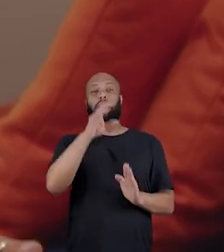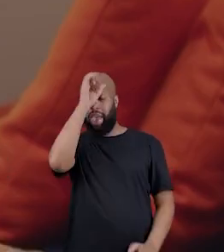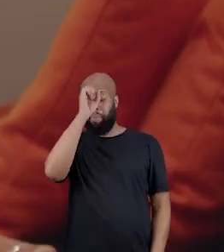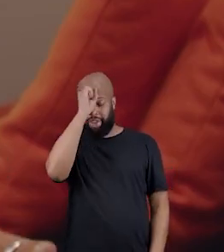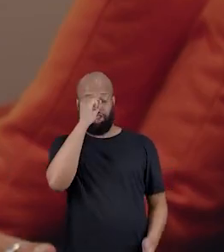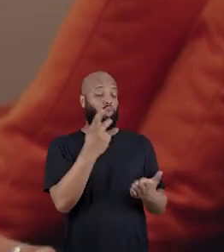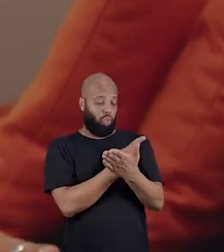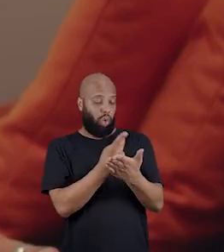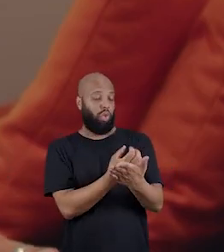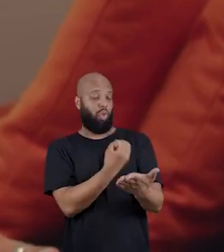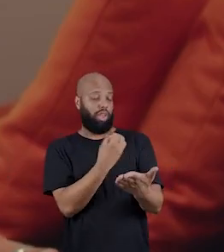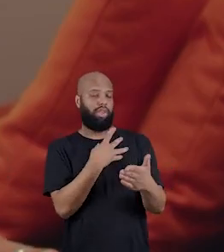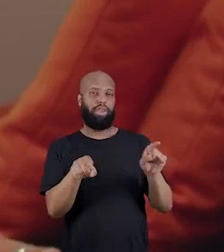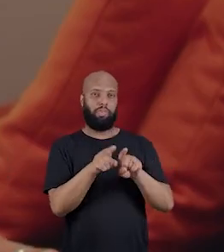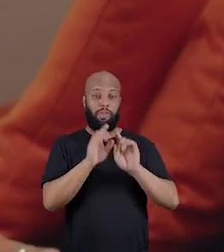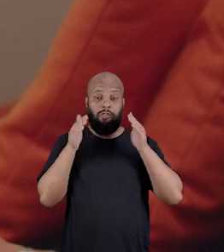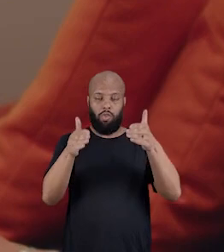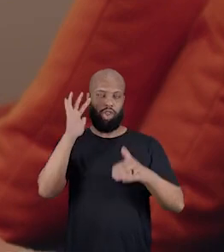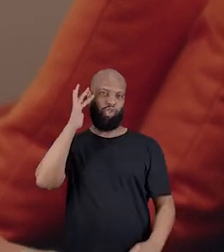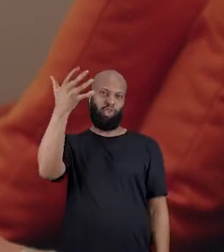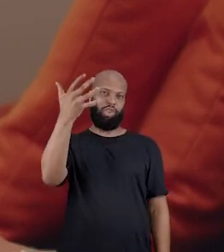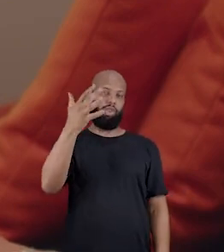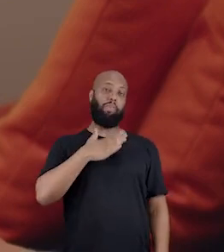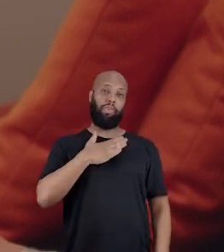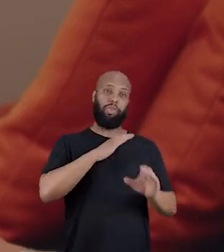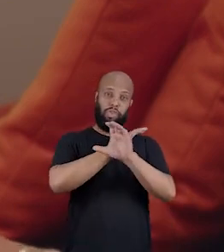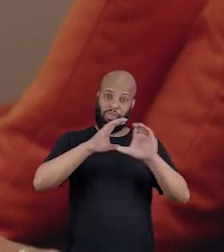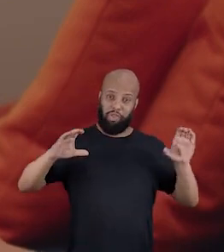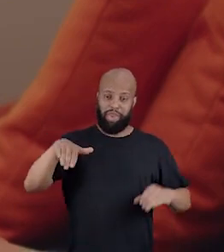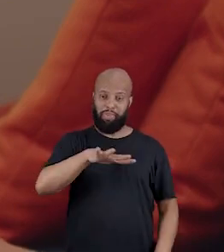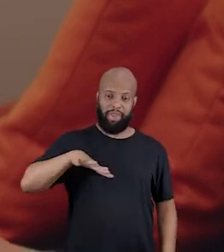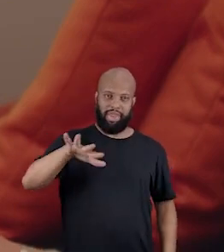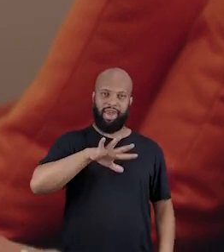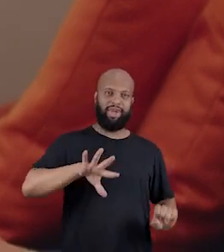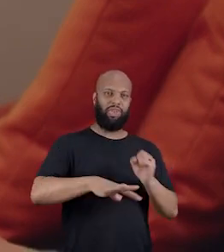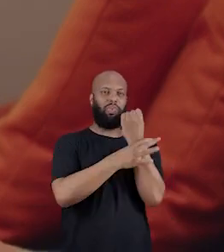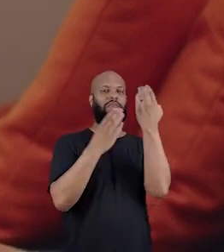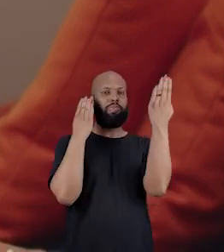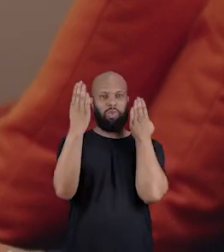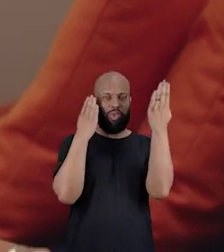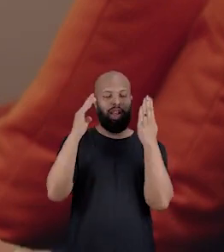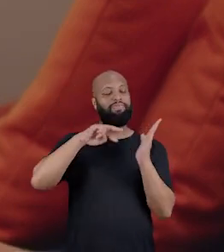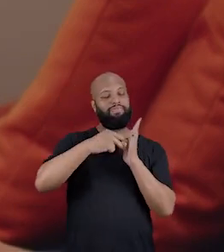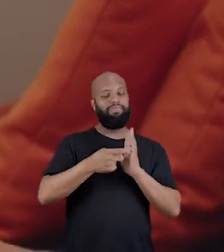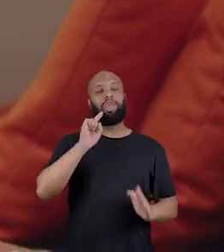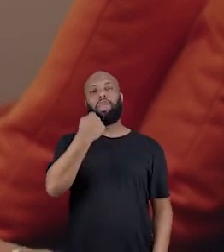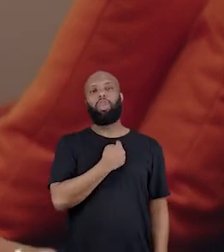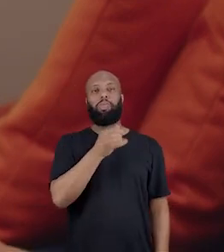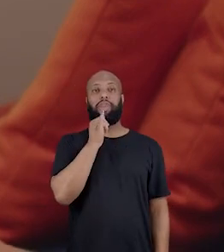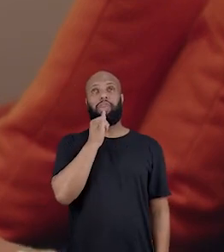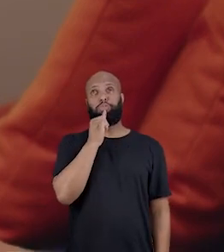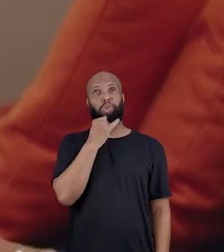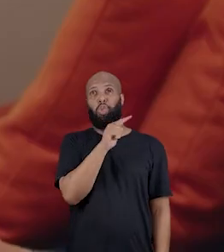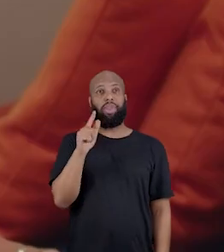do aprendizado no erro e colocar a perspectiva do foco na solução. Para mim, confiança, ambiente de segurança psicológica tem a ver com a